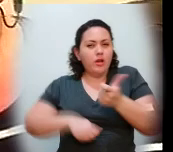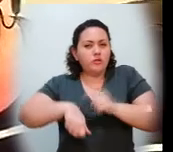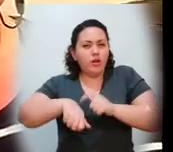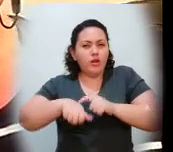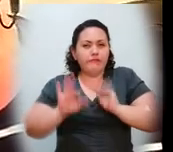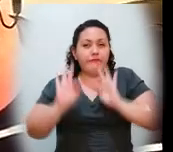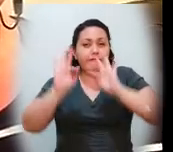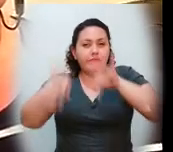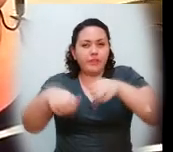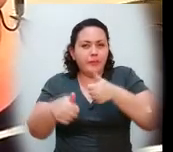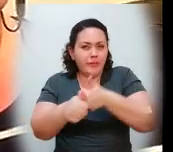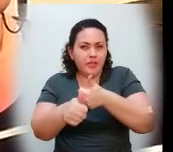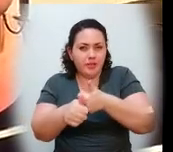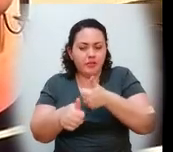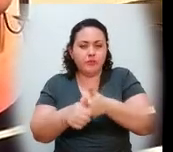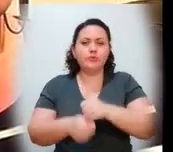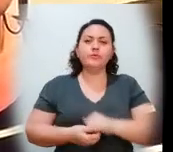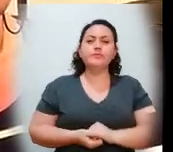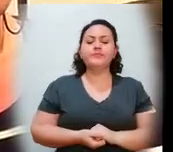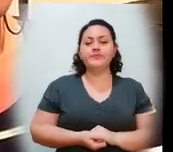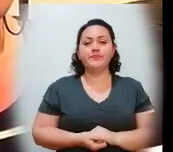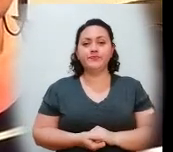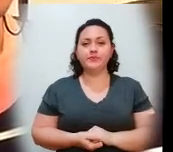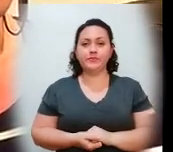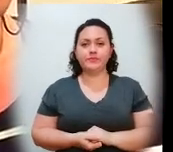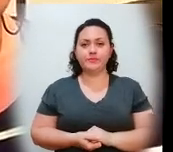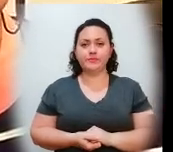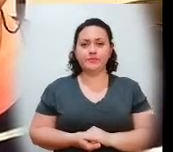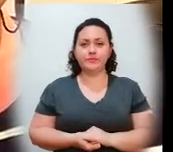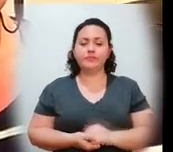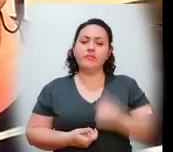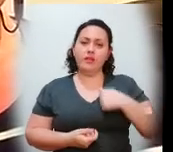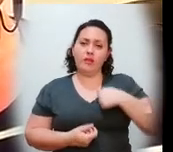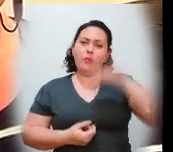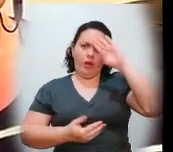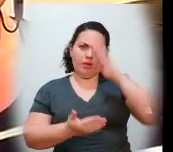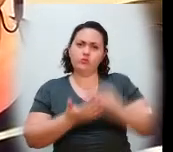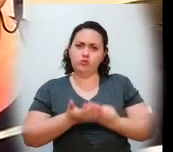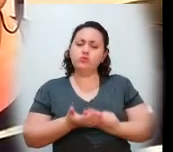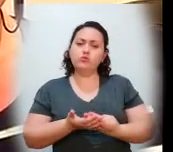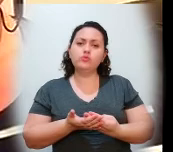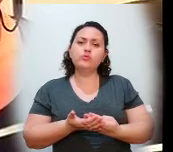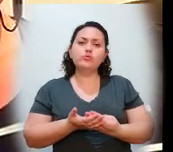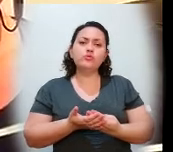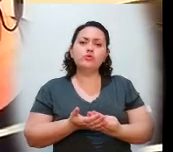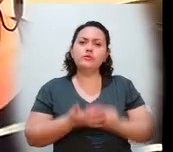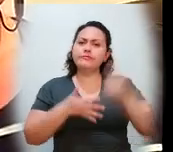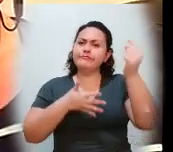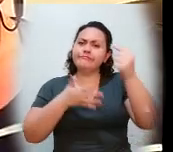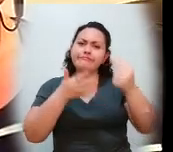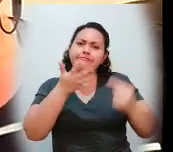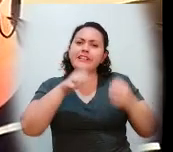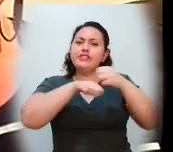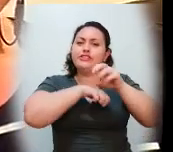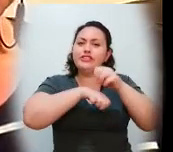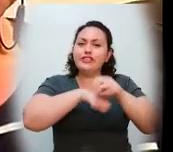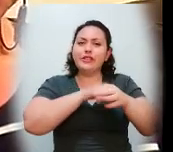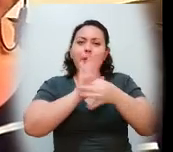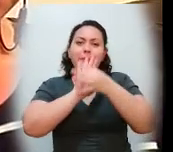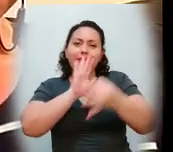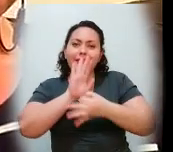encerramento e eu acredito que todas essas sugestões que a gente deu e uma das coisas